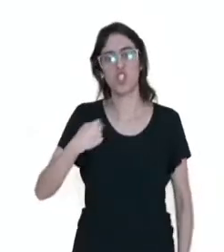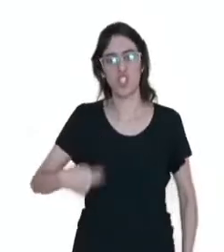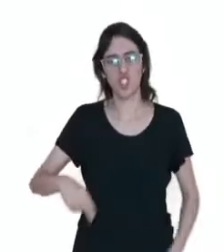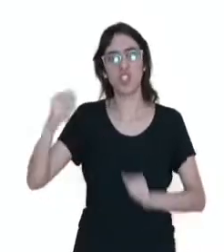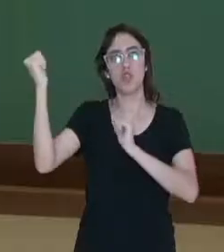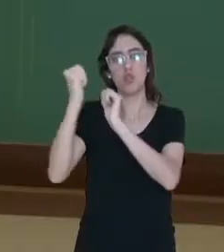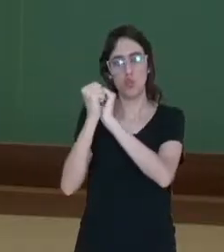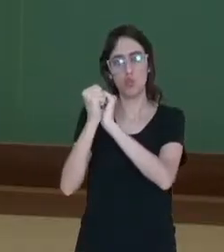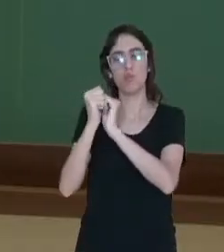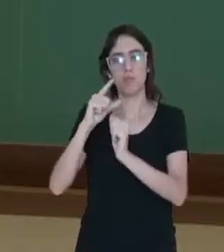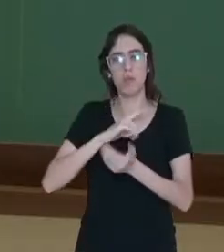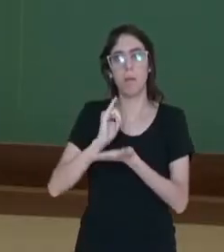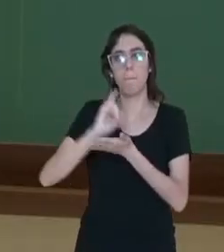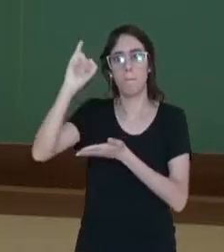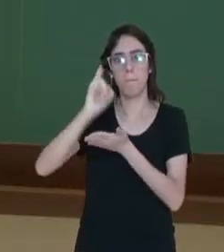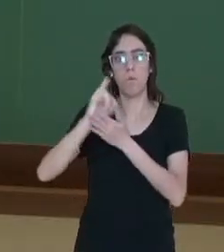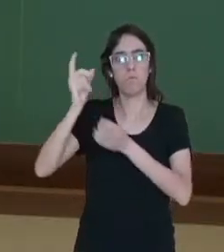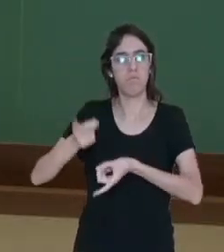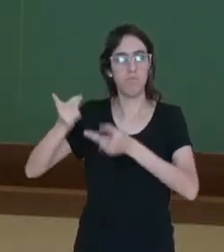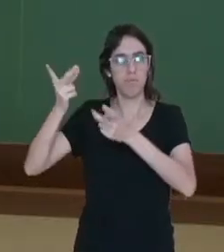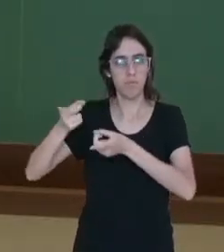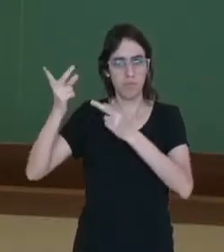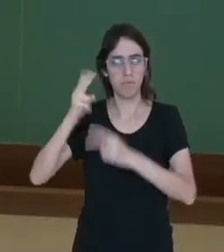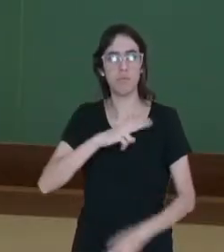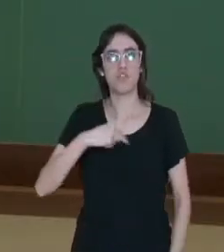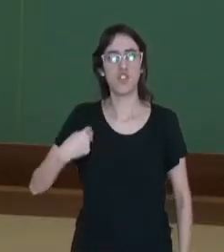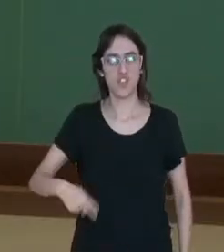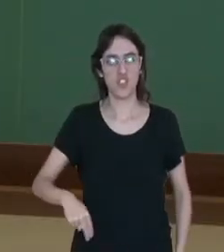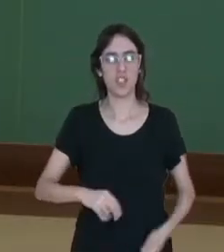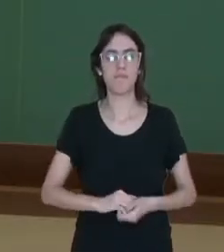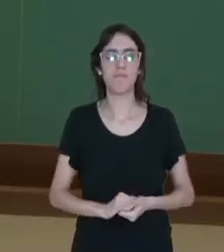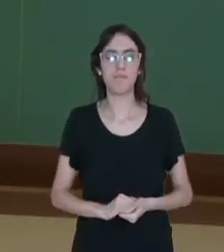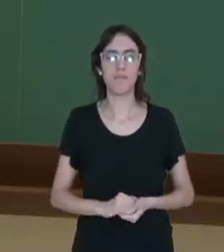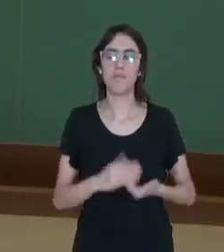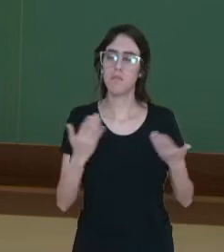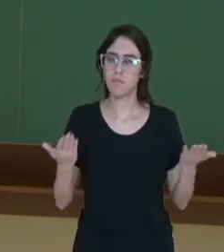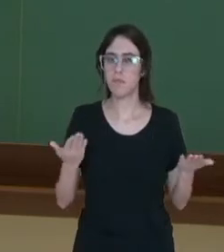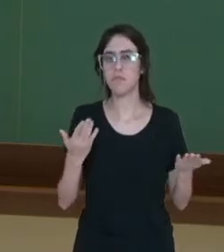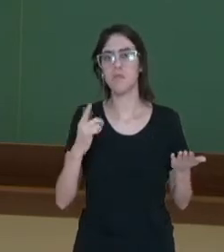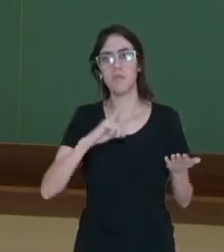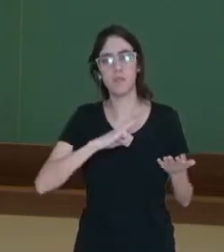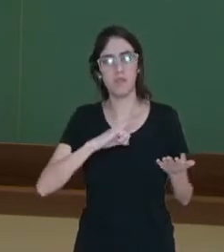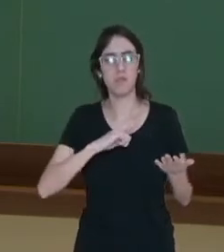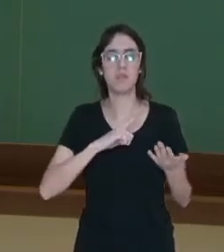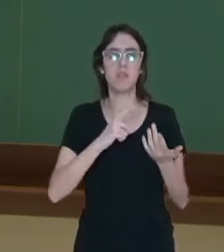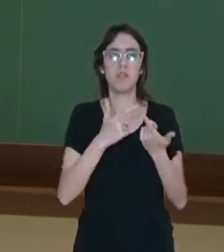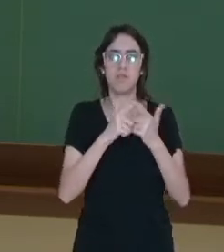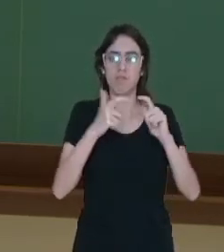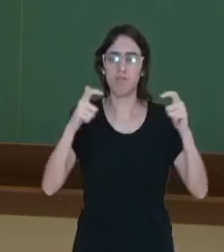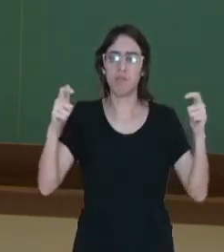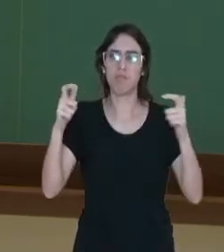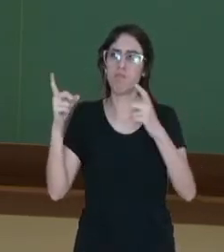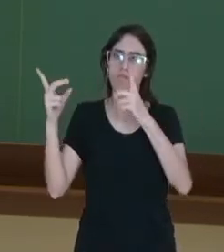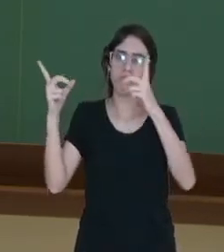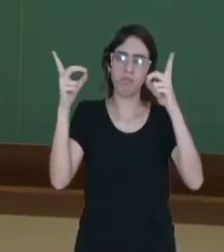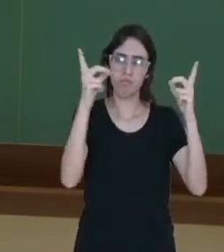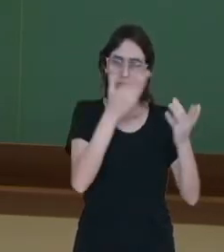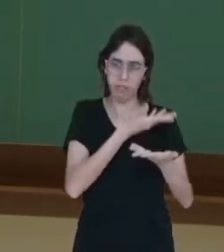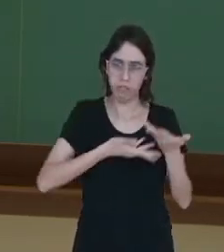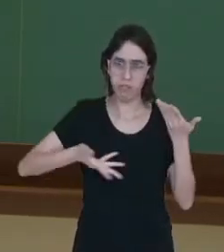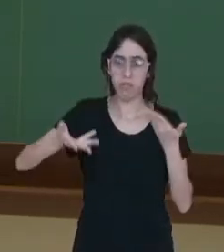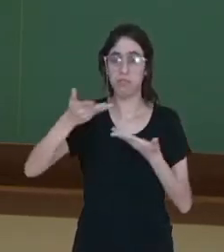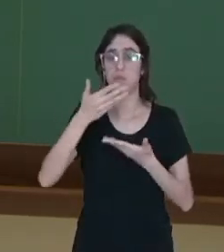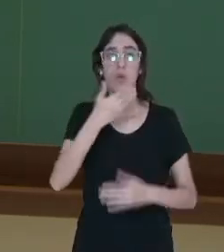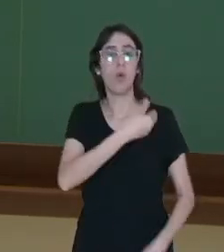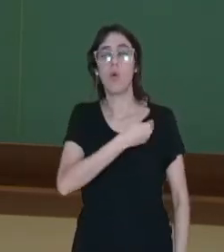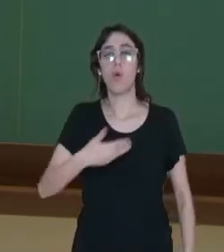boa parte das exportações do Brasil. Favorecido então por esse cenário de expansão do comércio mundial, o governo